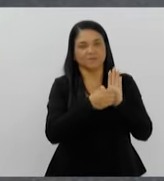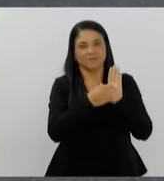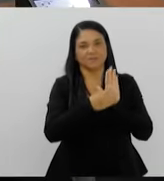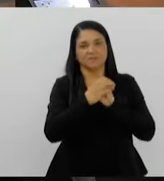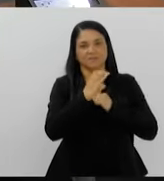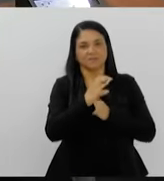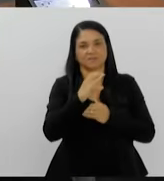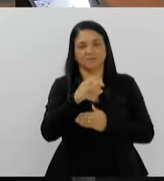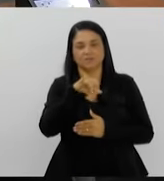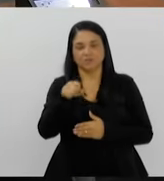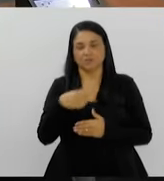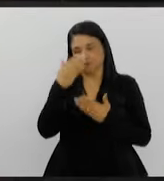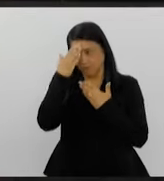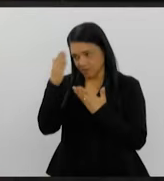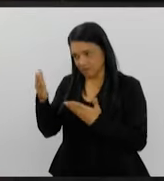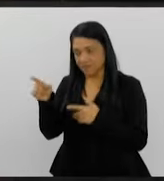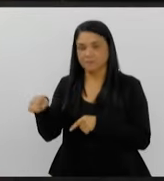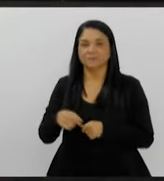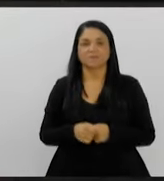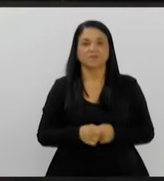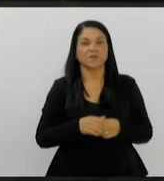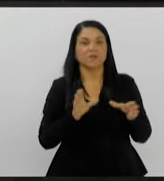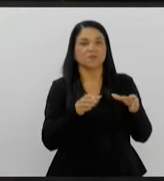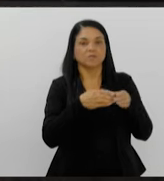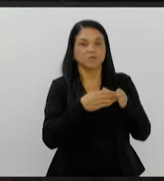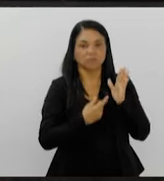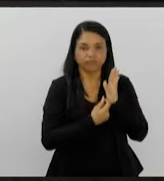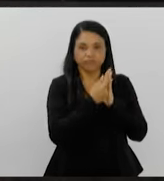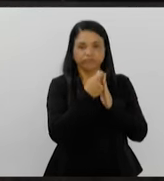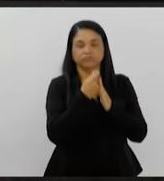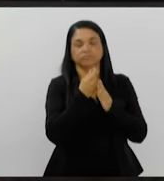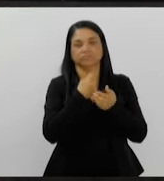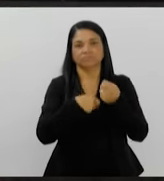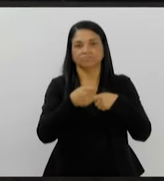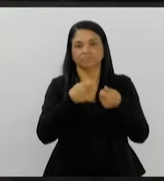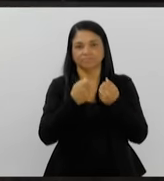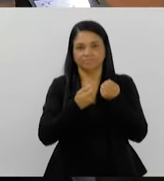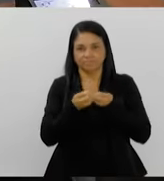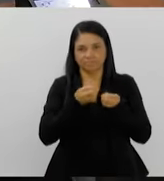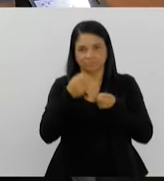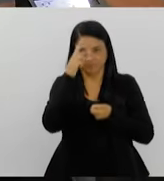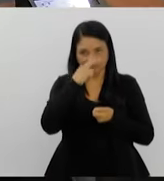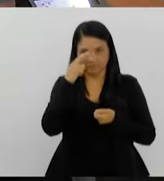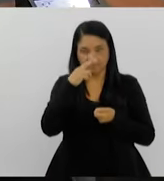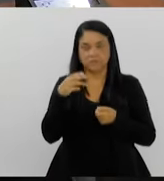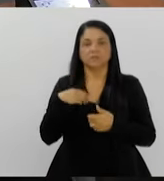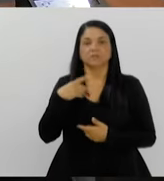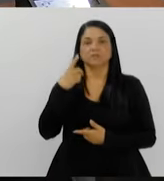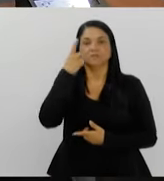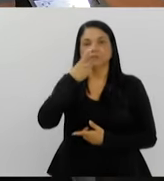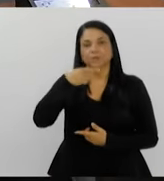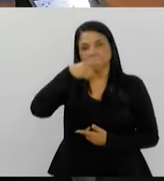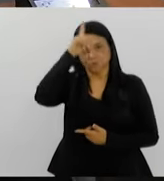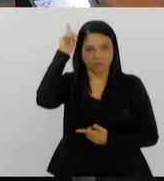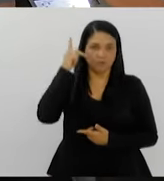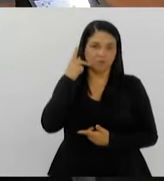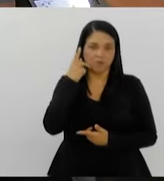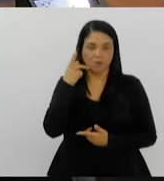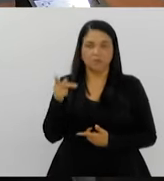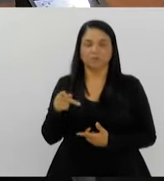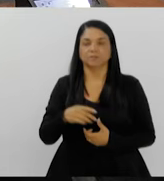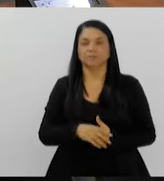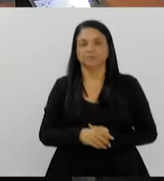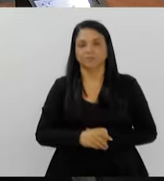presente obrigado pela comissão de orçamento Deputado Lu Paulo por favor brilhante com o